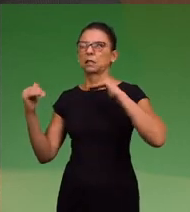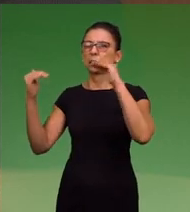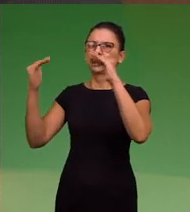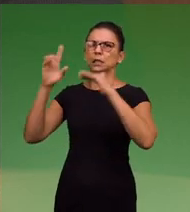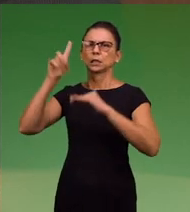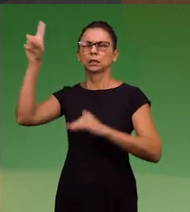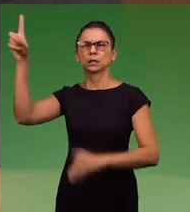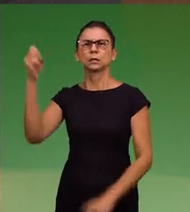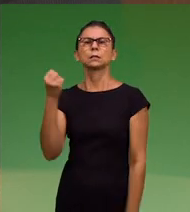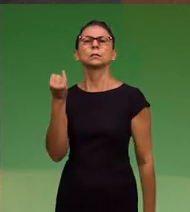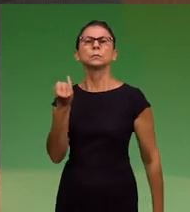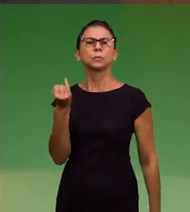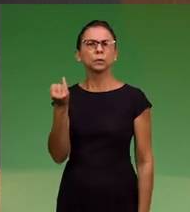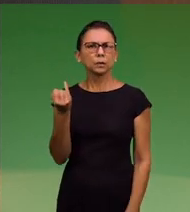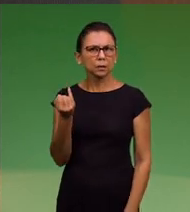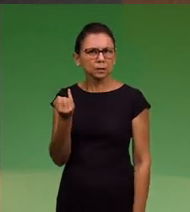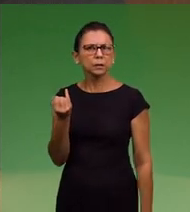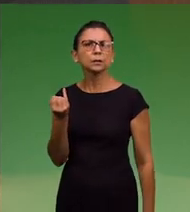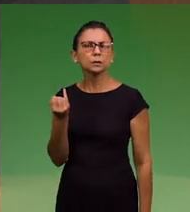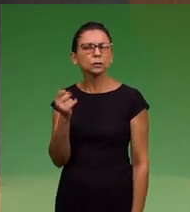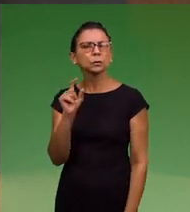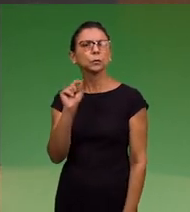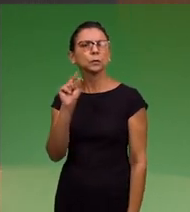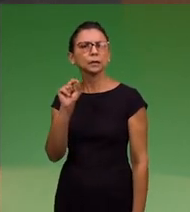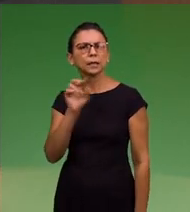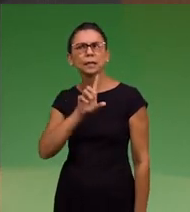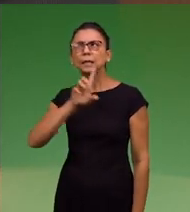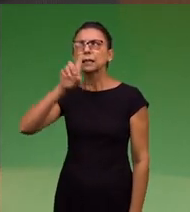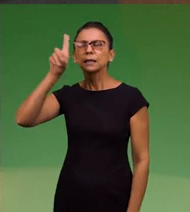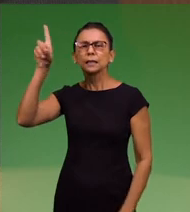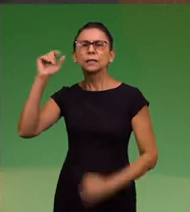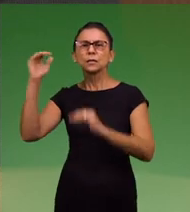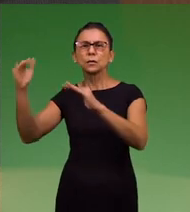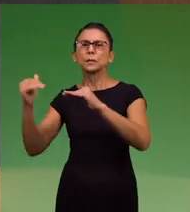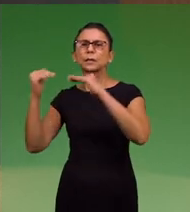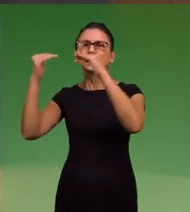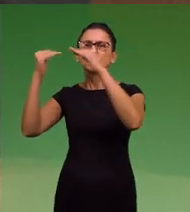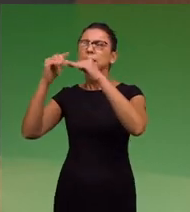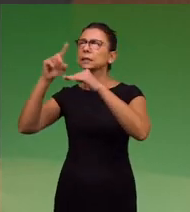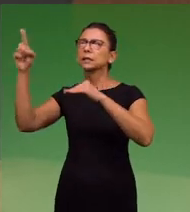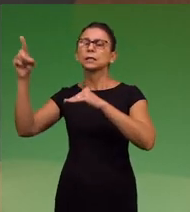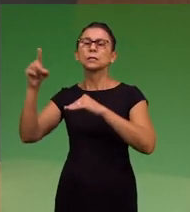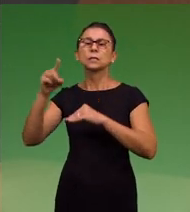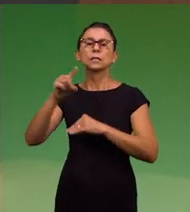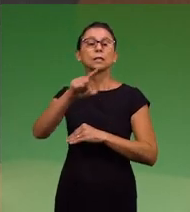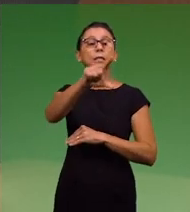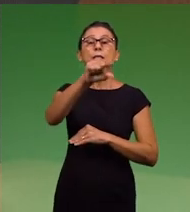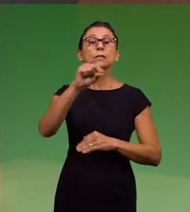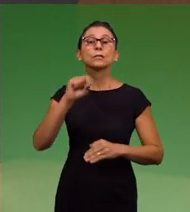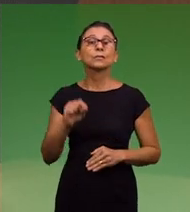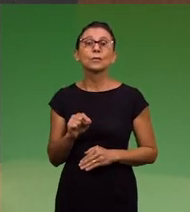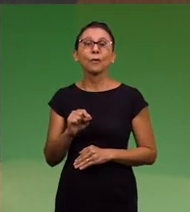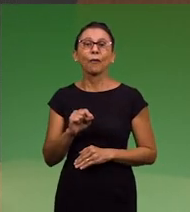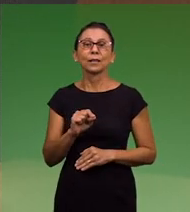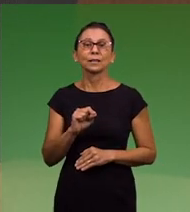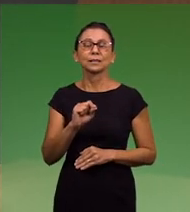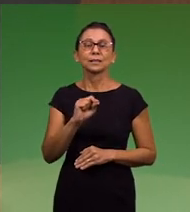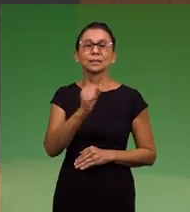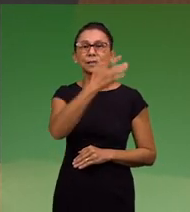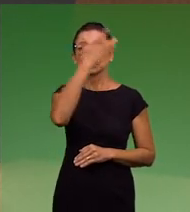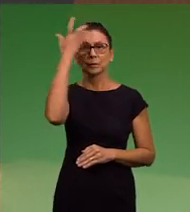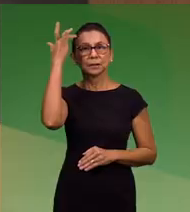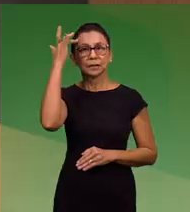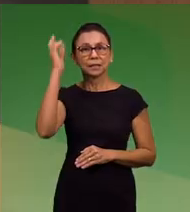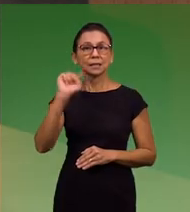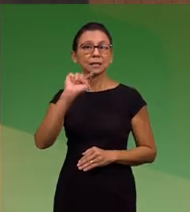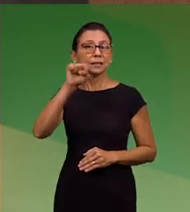Deus, é muito importante, porque na soberania Deus elege o homem. E nós sempre definimos salvação como ato